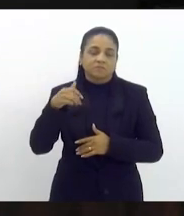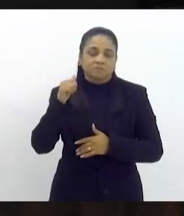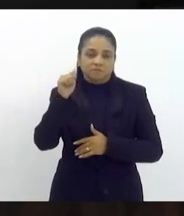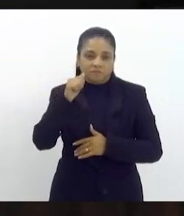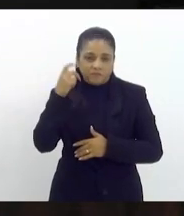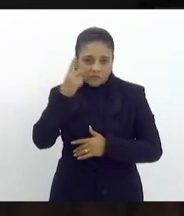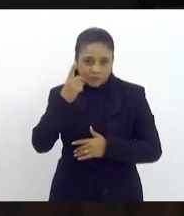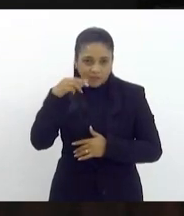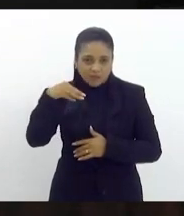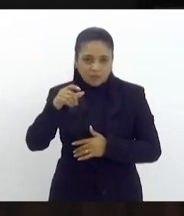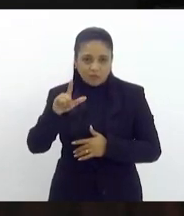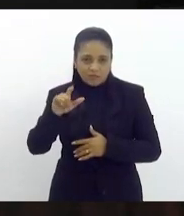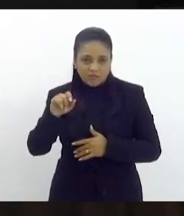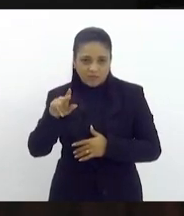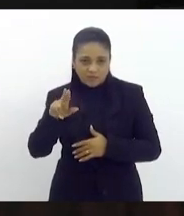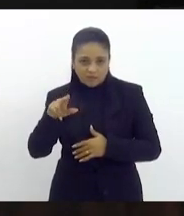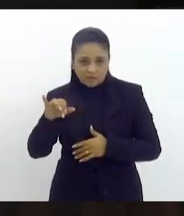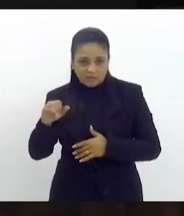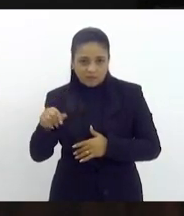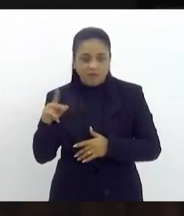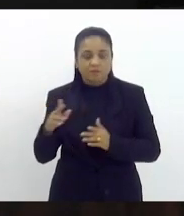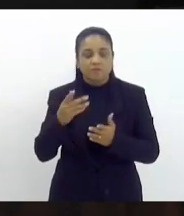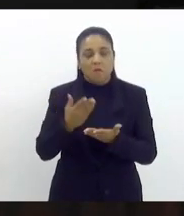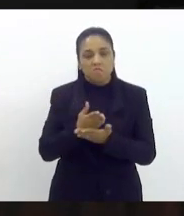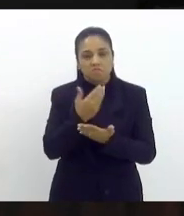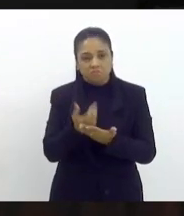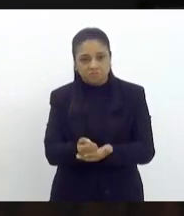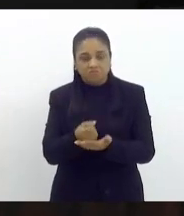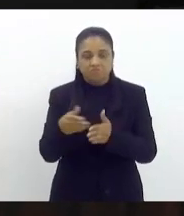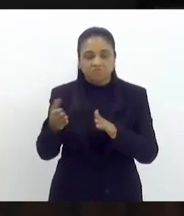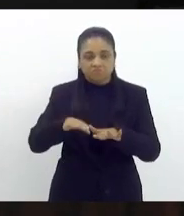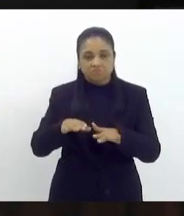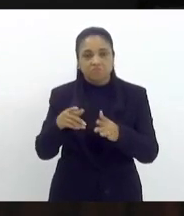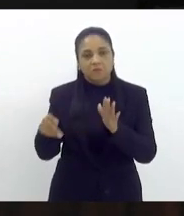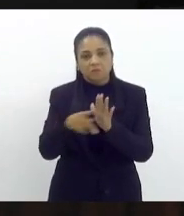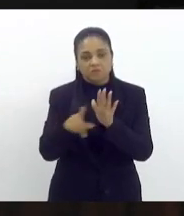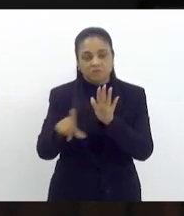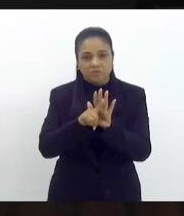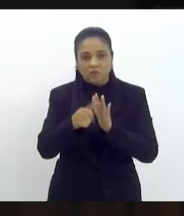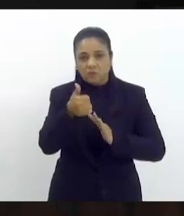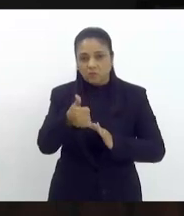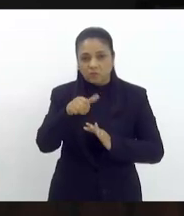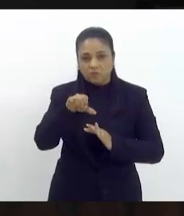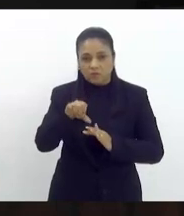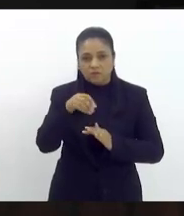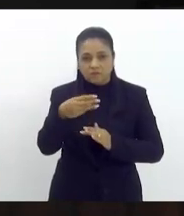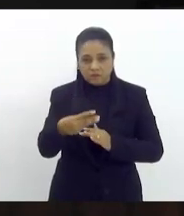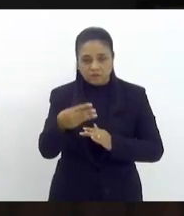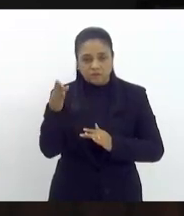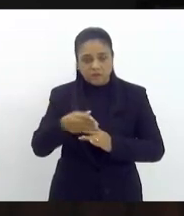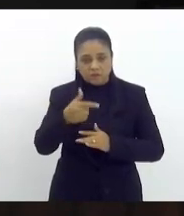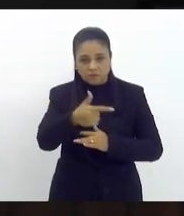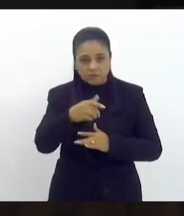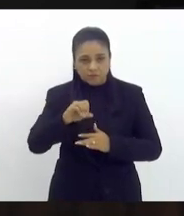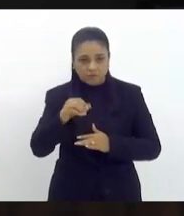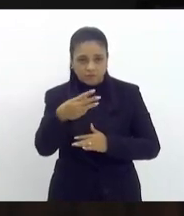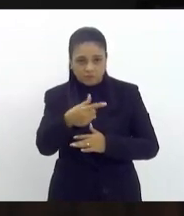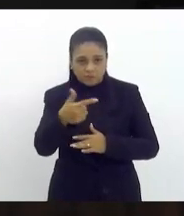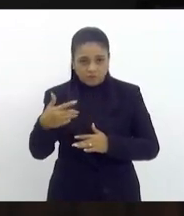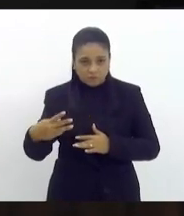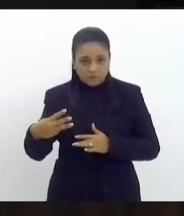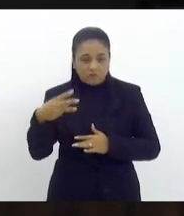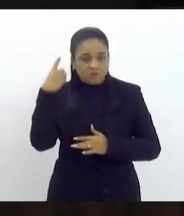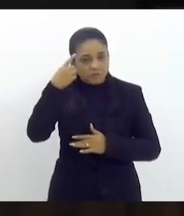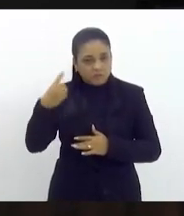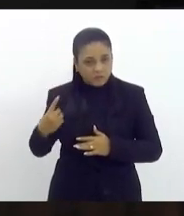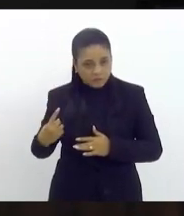aprovado há também sobre a mesa requerimento de inclusão do projeto de lei número 193 2023 da deputada